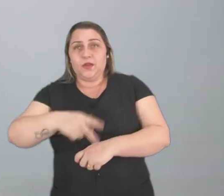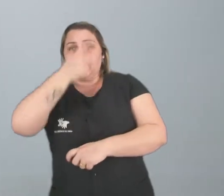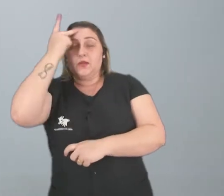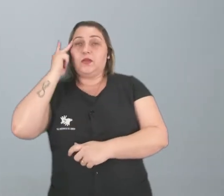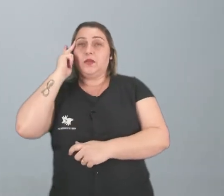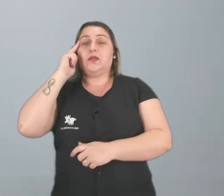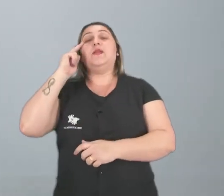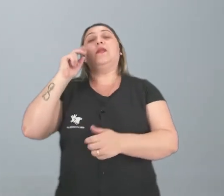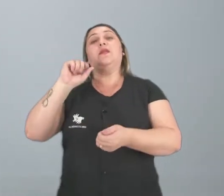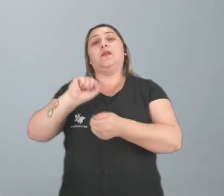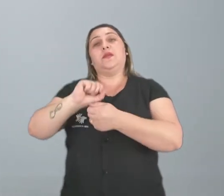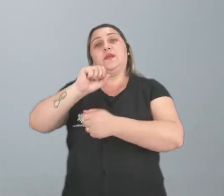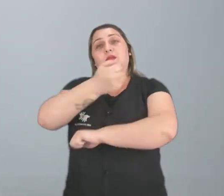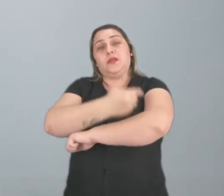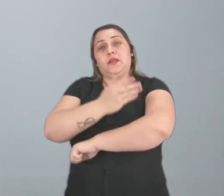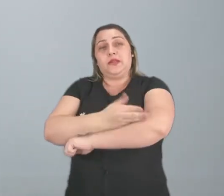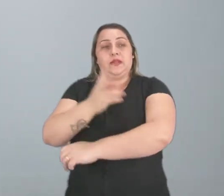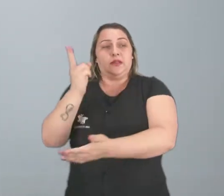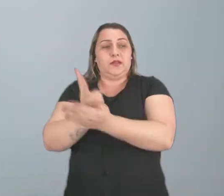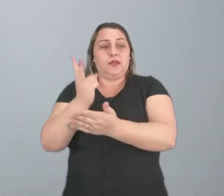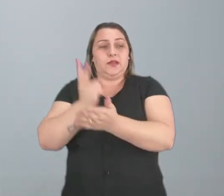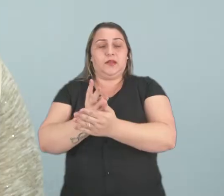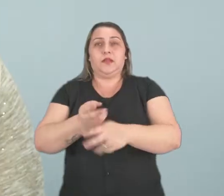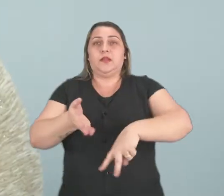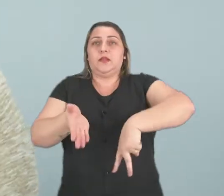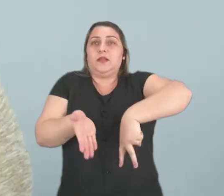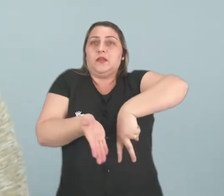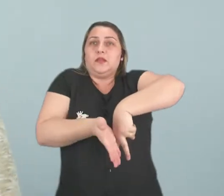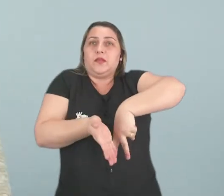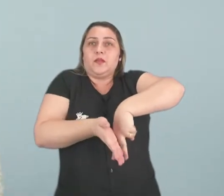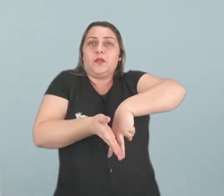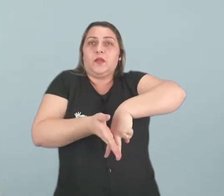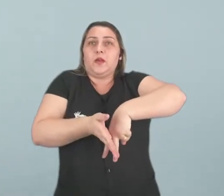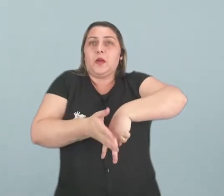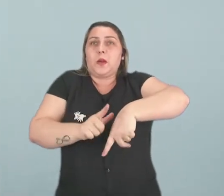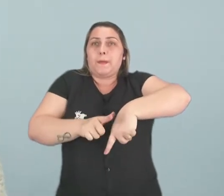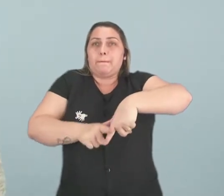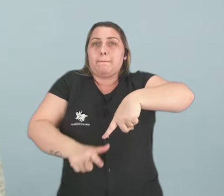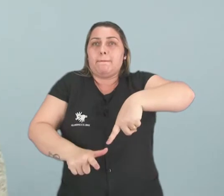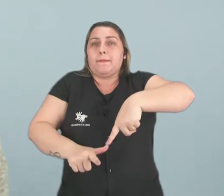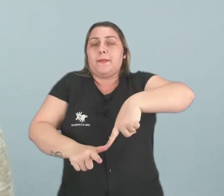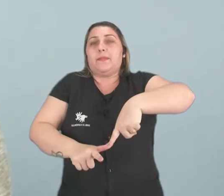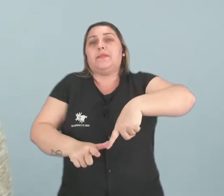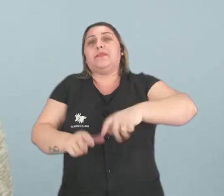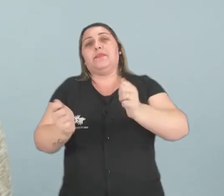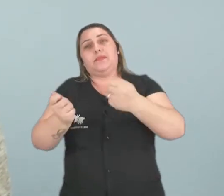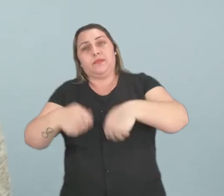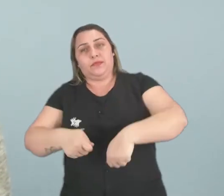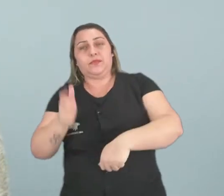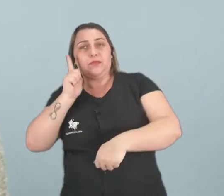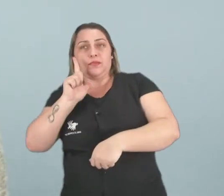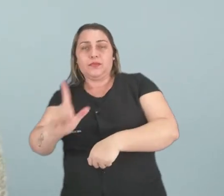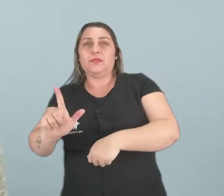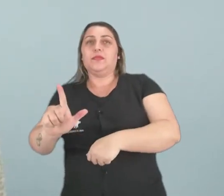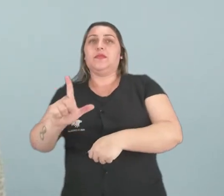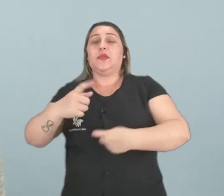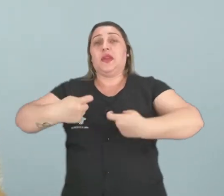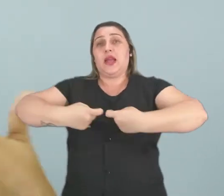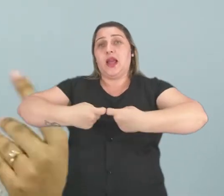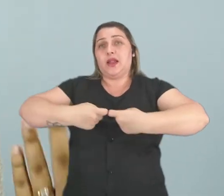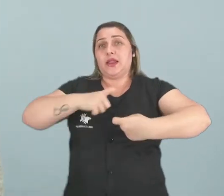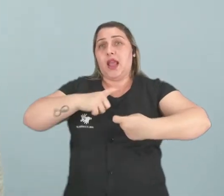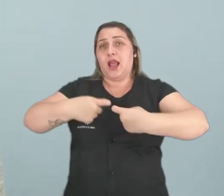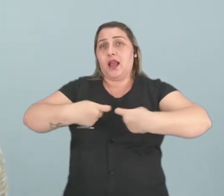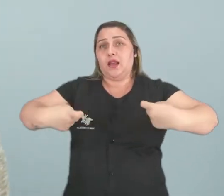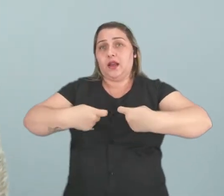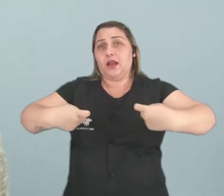esses exercícios, elas sempre estão com aquelas roupas bem coladas e mais lisas, né? Para eles poderem terem uma maior